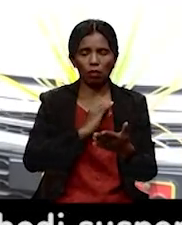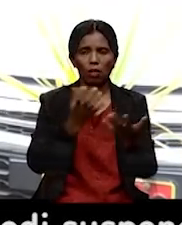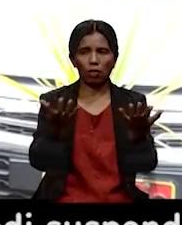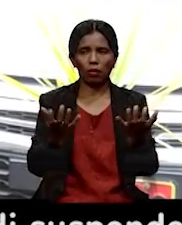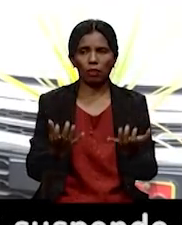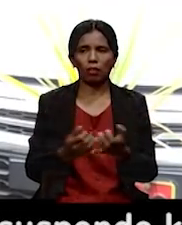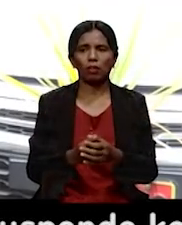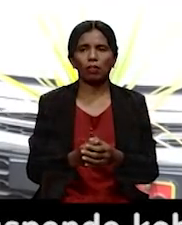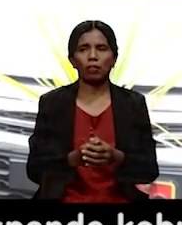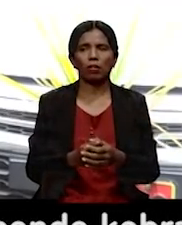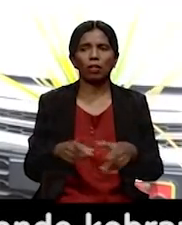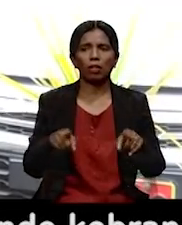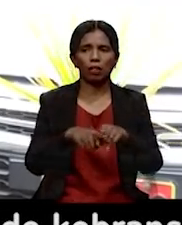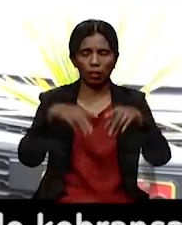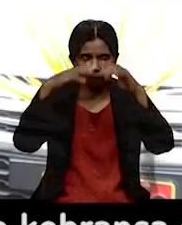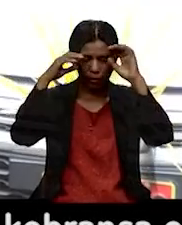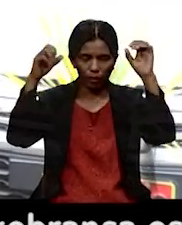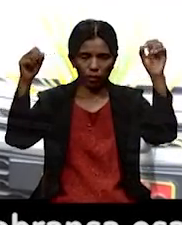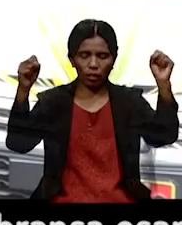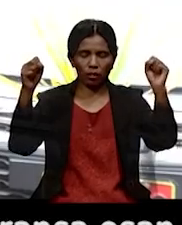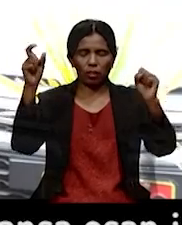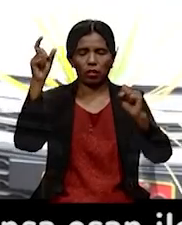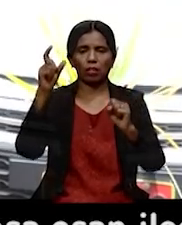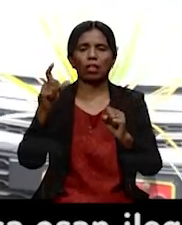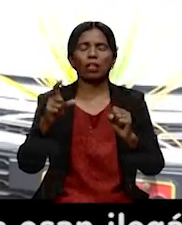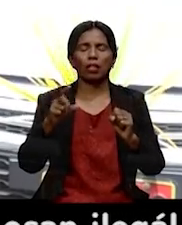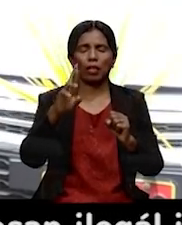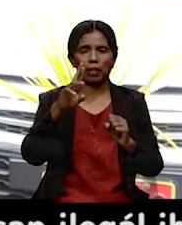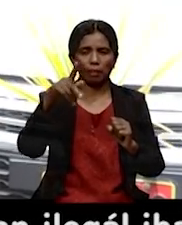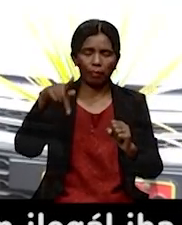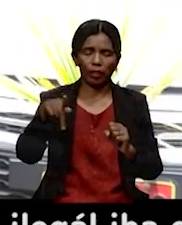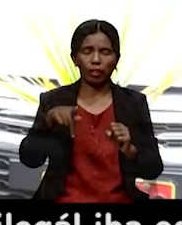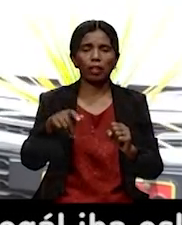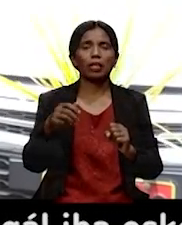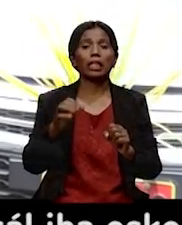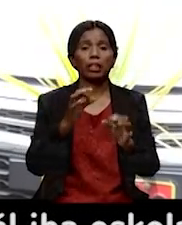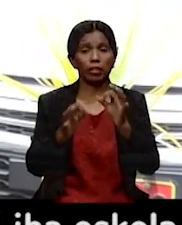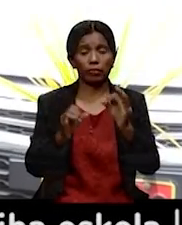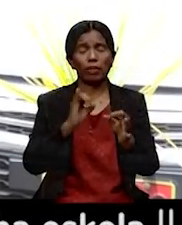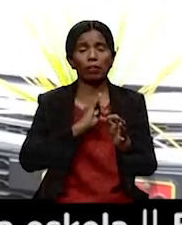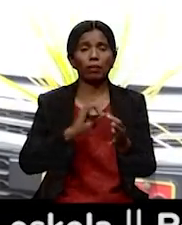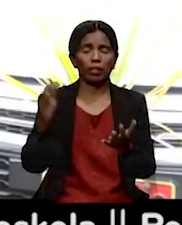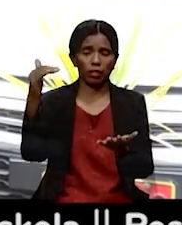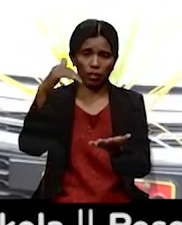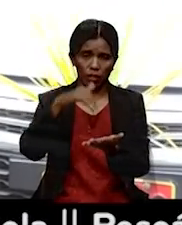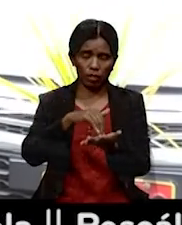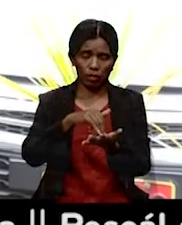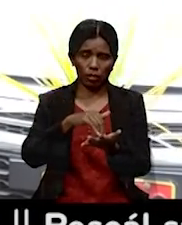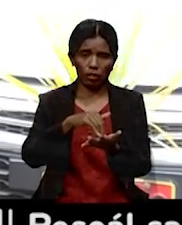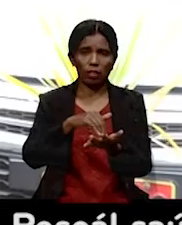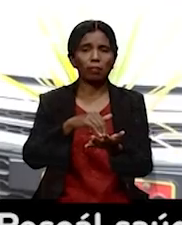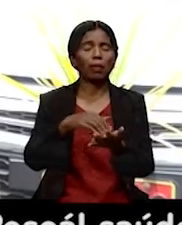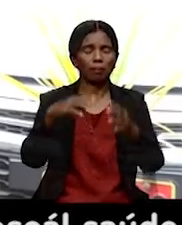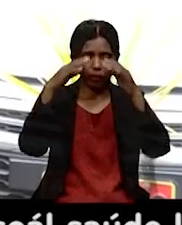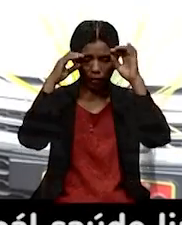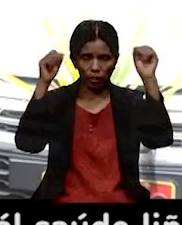efetivo no dar presidente da república, se a cara candidata fali, ba fali, eleição agora da dau,